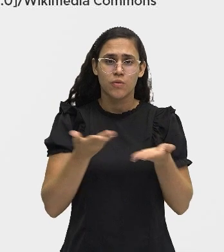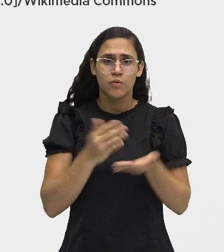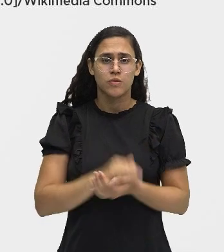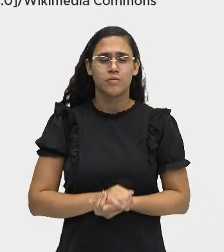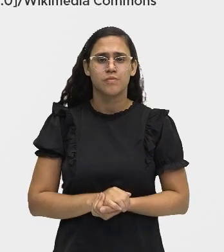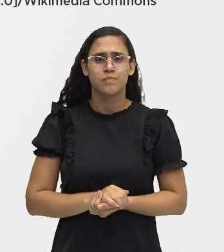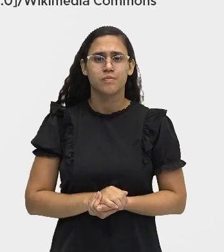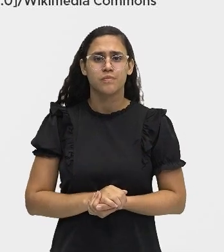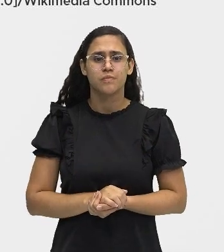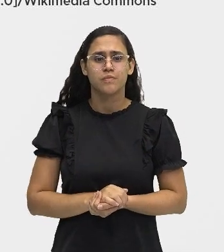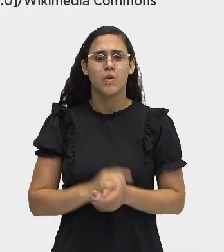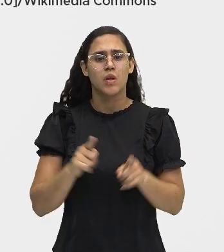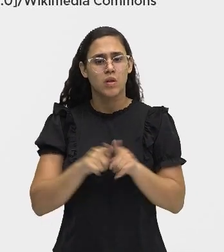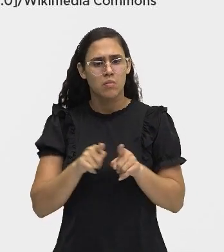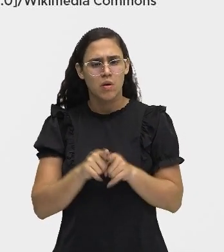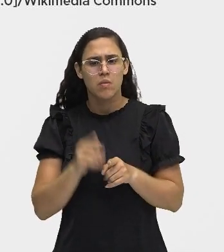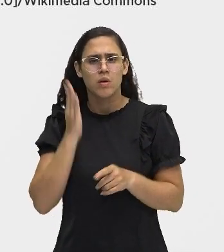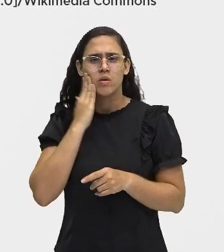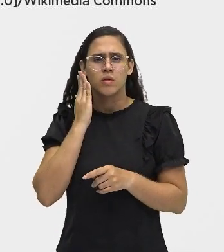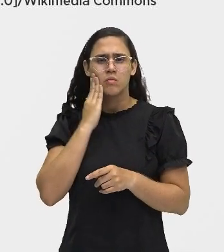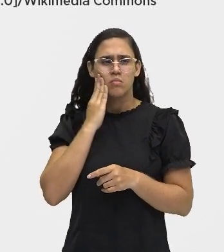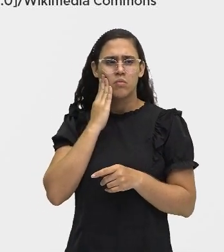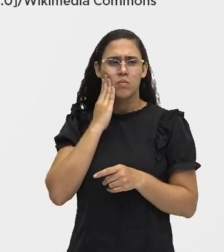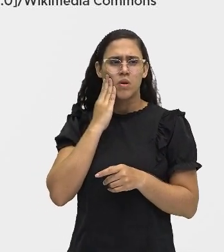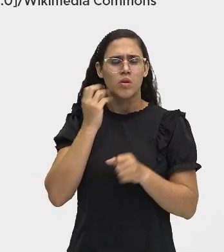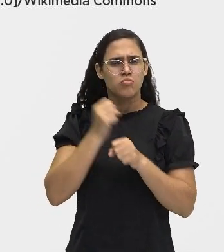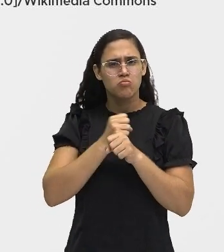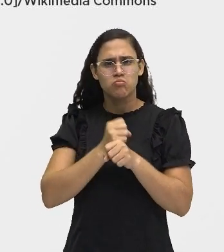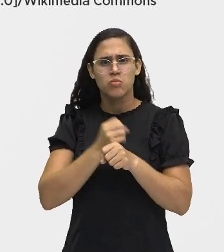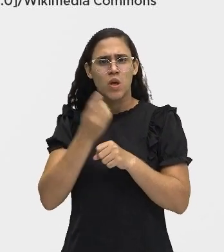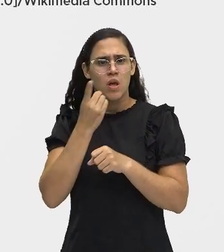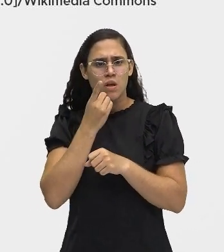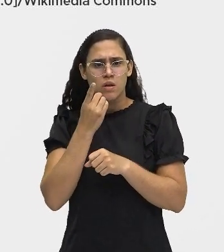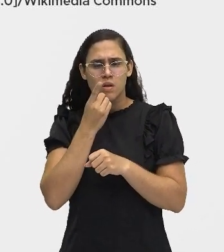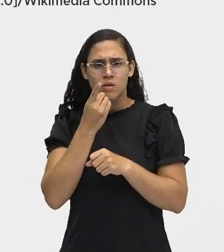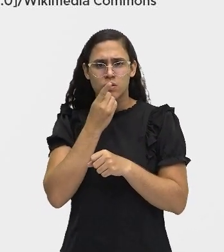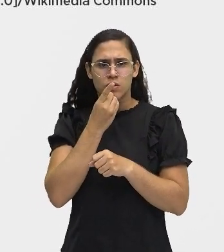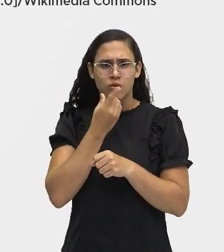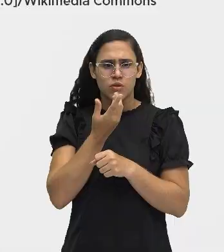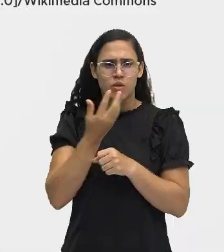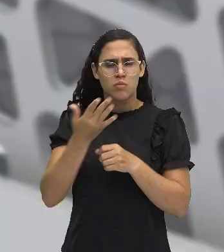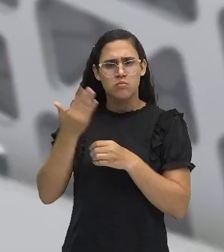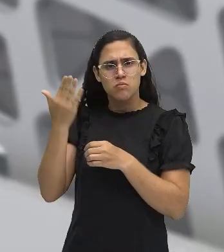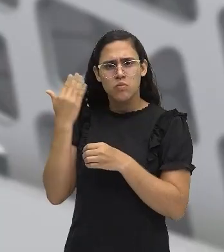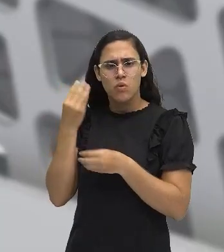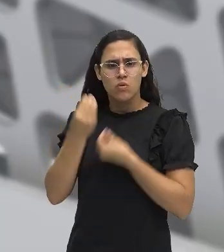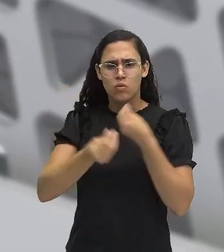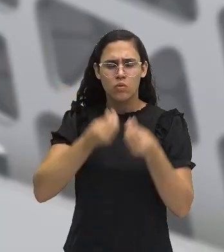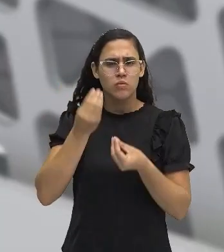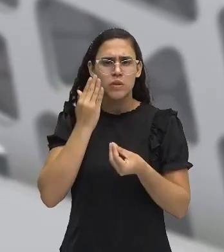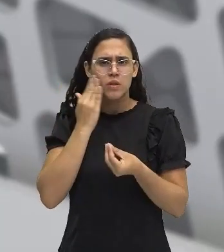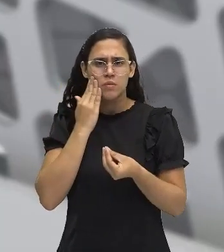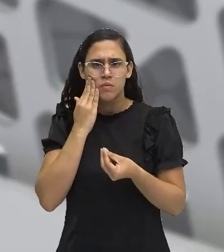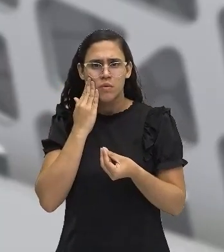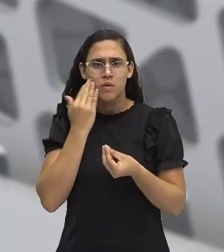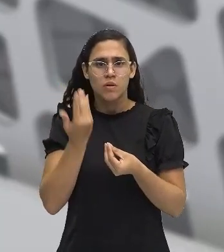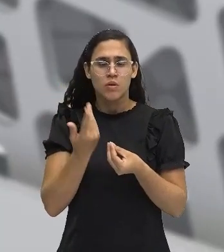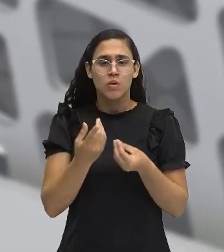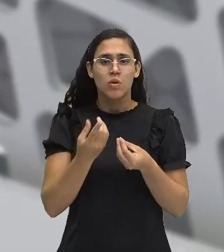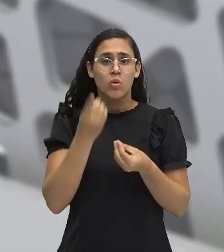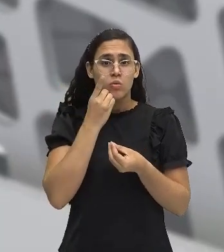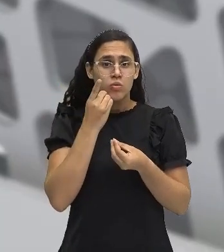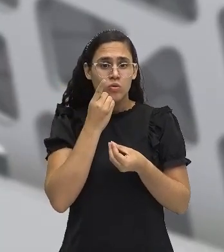para saber, né, a data, né, eu falei ali de milhões de anos atrás, 3 milhões de anos atrás, então, como é que a gente sabe, né? Então,